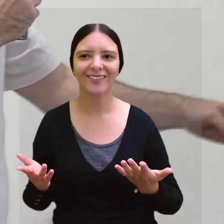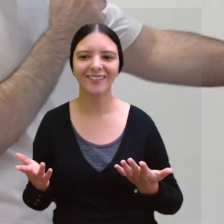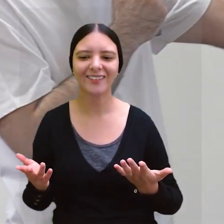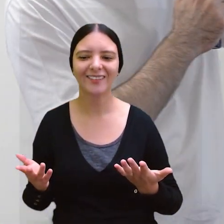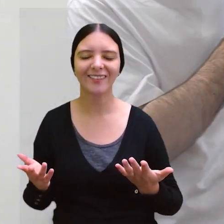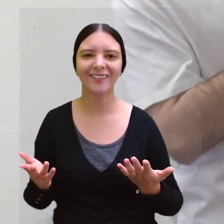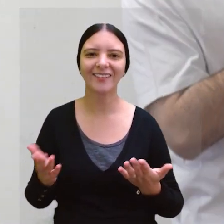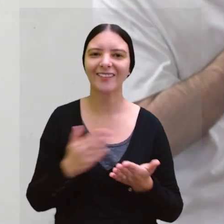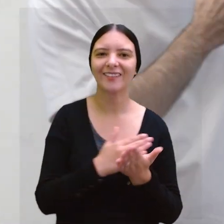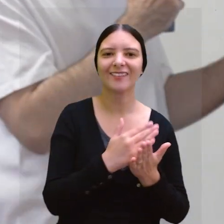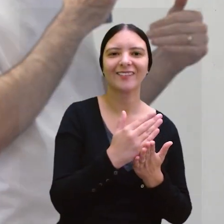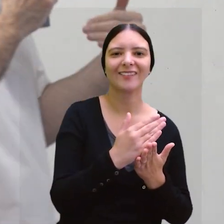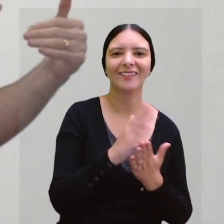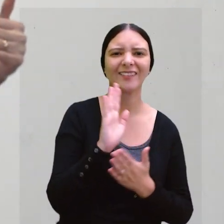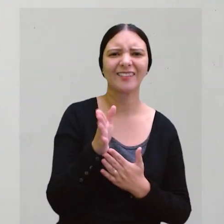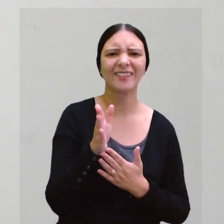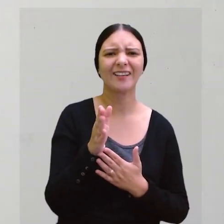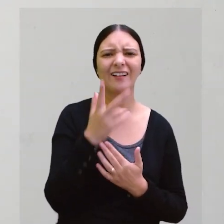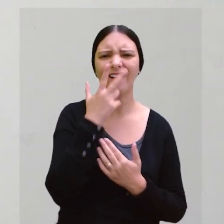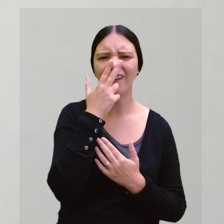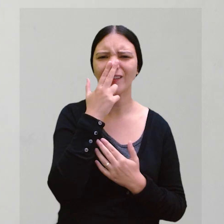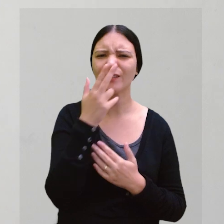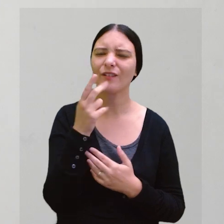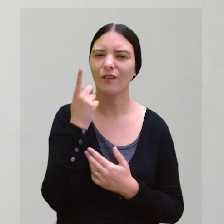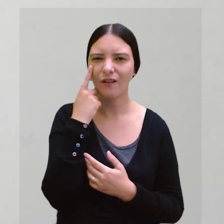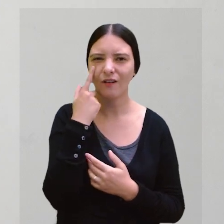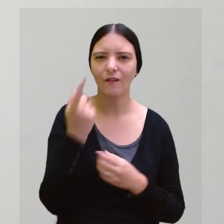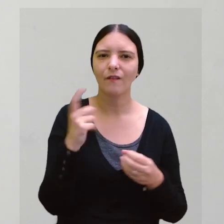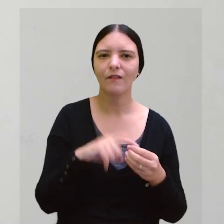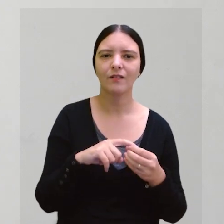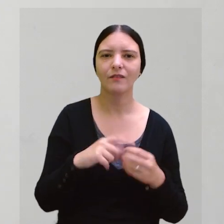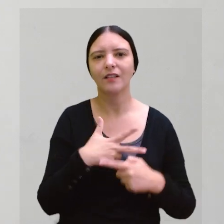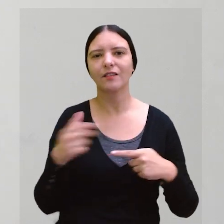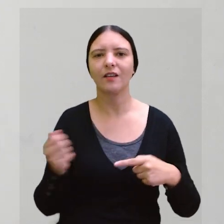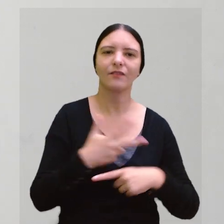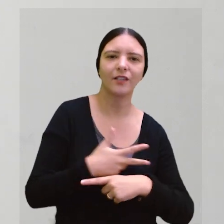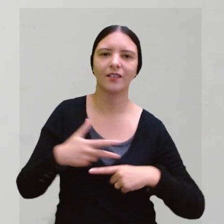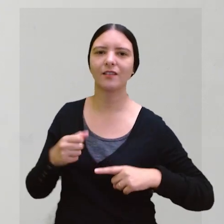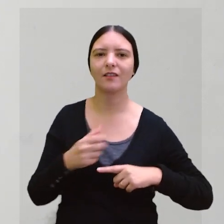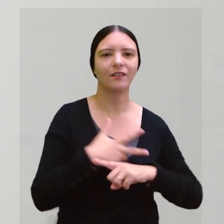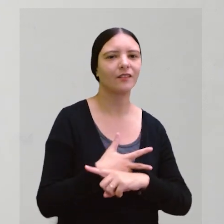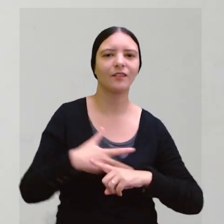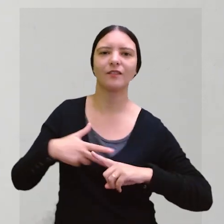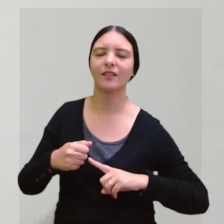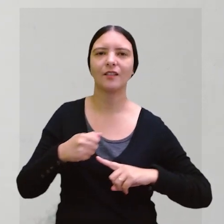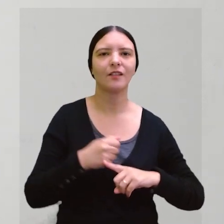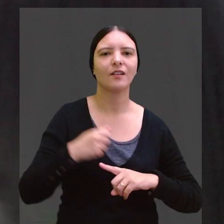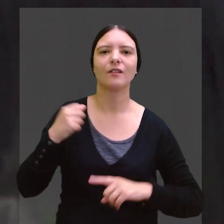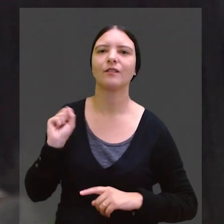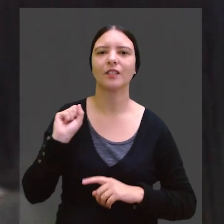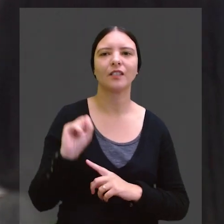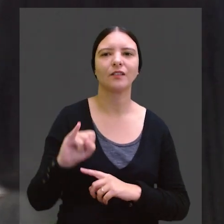Não, aqui já está começando, se não me engano, do refrão, olha só. Volta lá. Vencer, vencer.